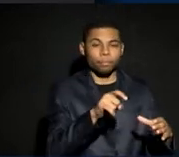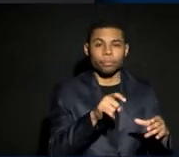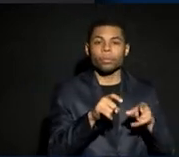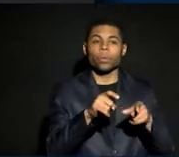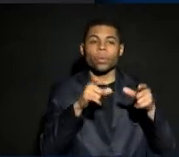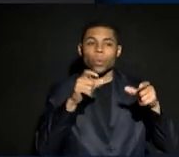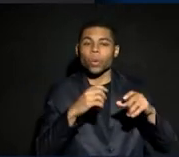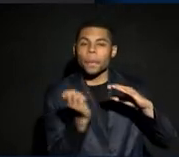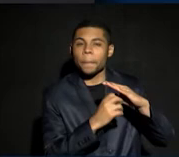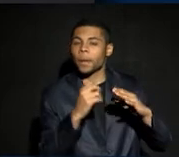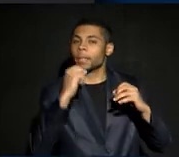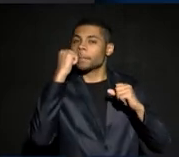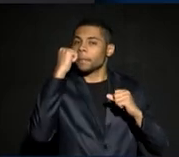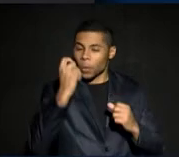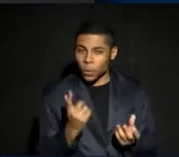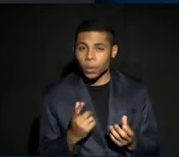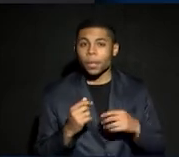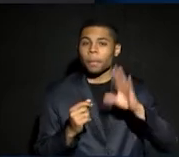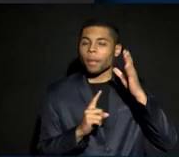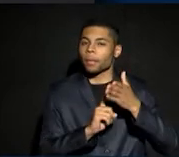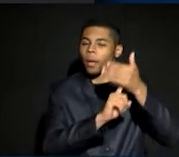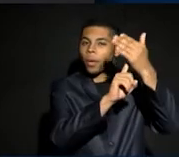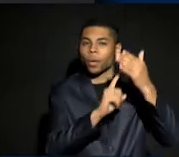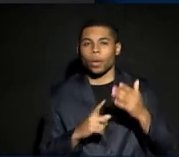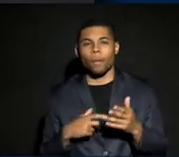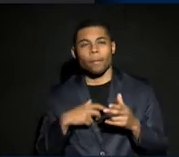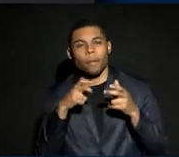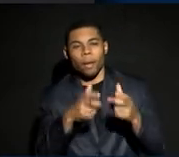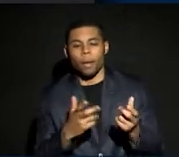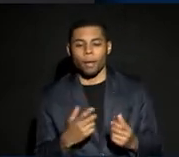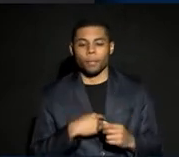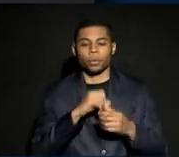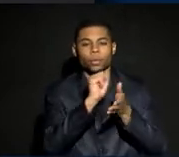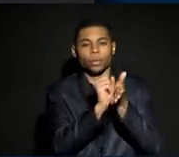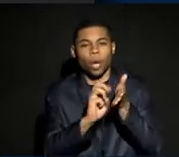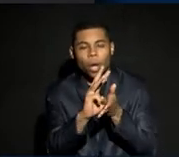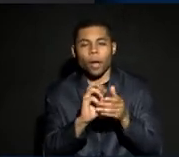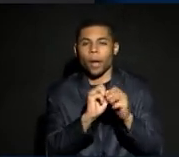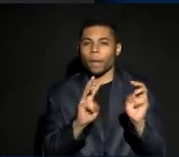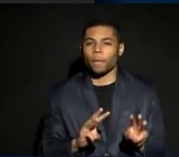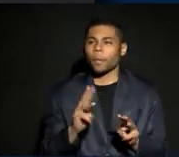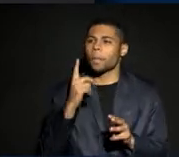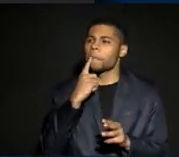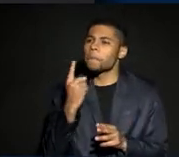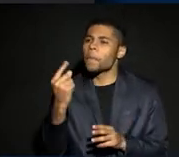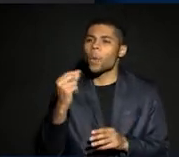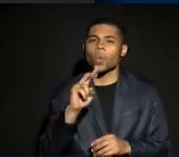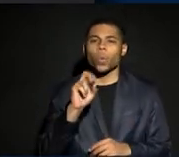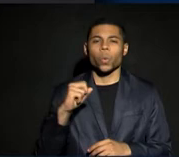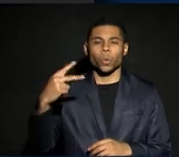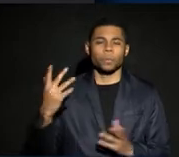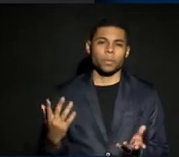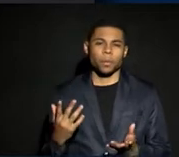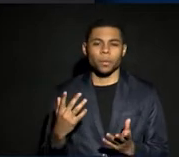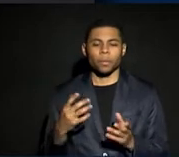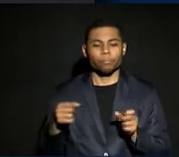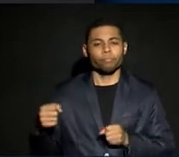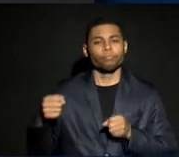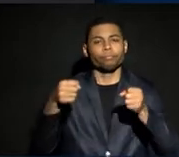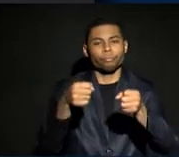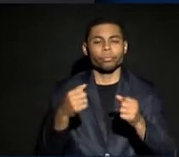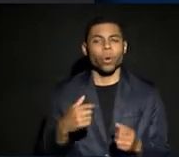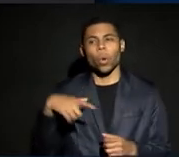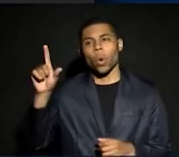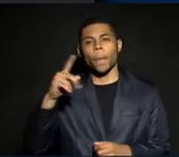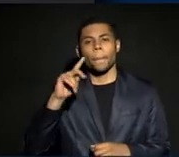com empresas de ponta, tecnologia, game, software, do lado da USP. Leva o CEAGESP para